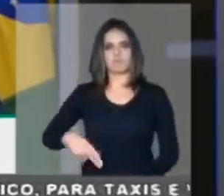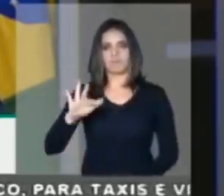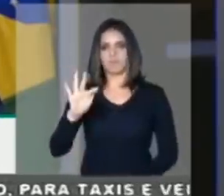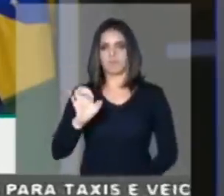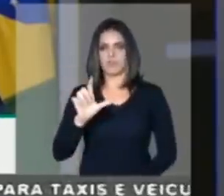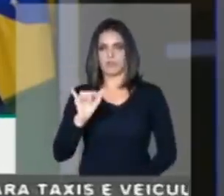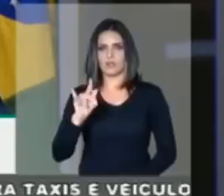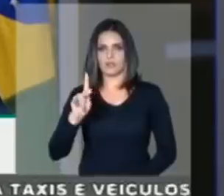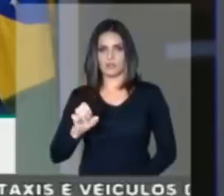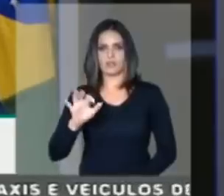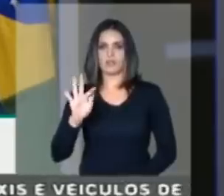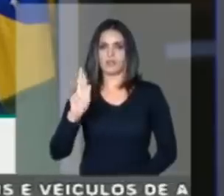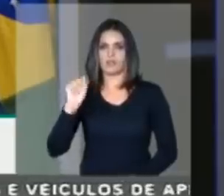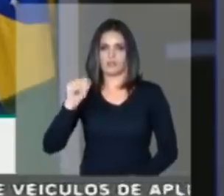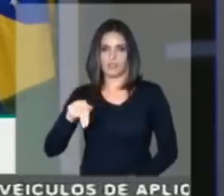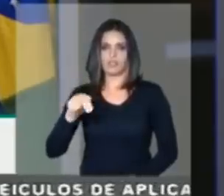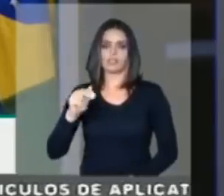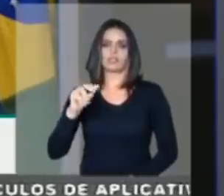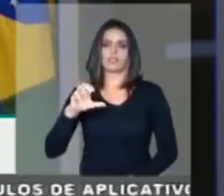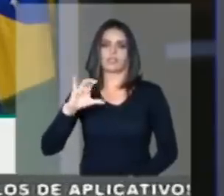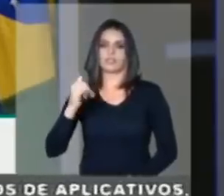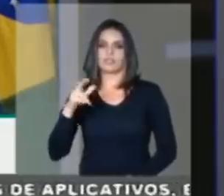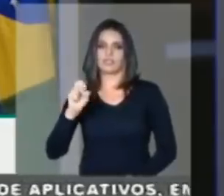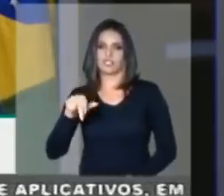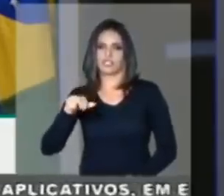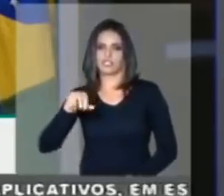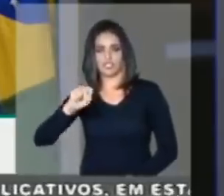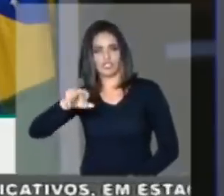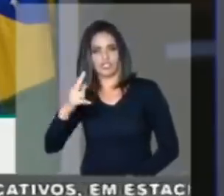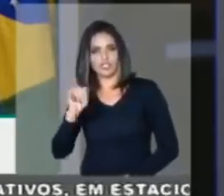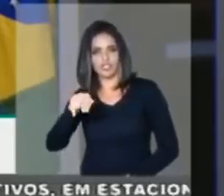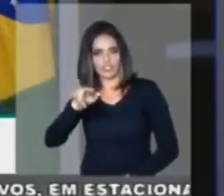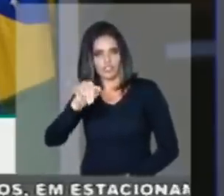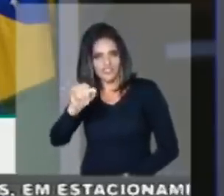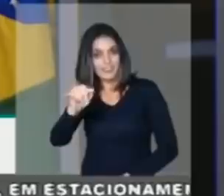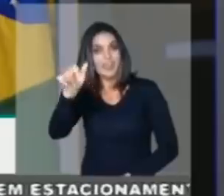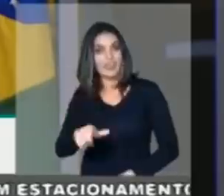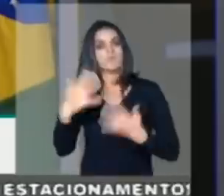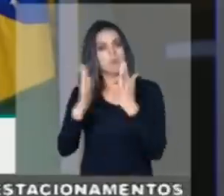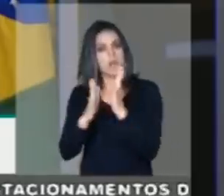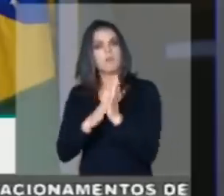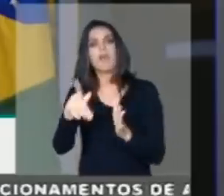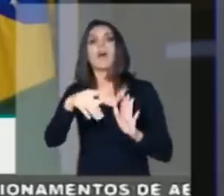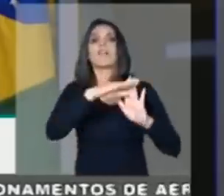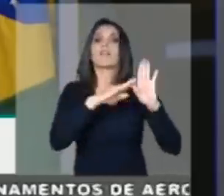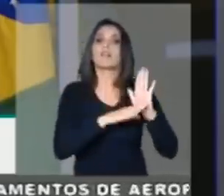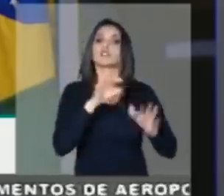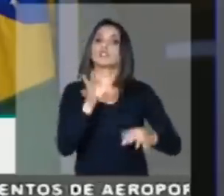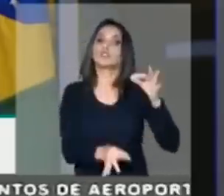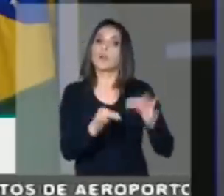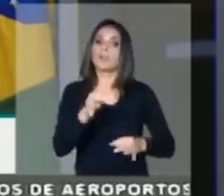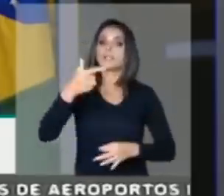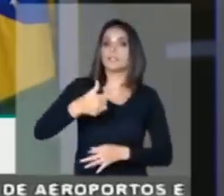Francischini pela condução dos trabalhos e pela pauta. É isso que se defende nesta casa quando nós colocamos a questão do julgamento em